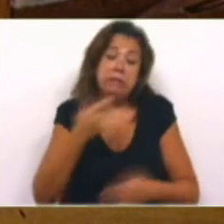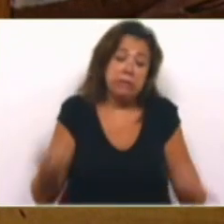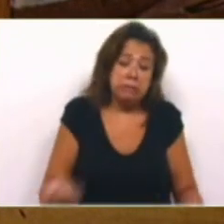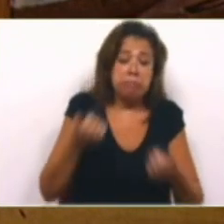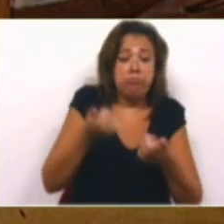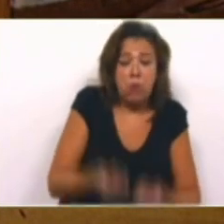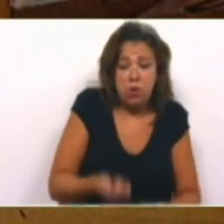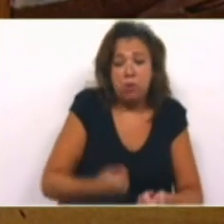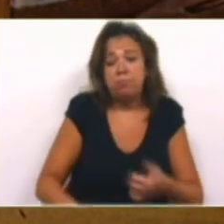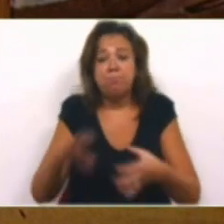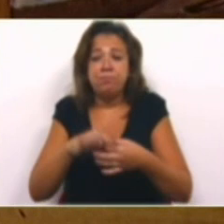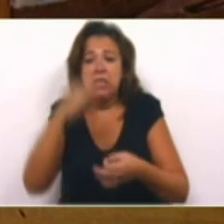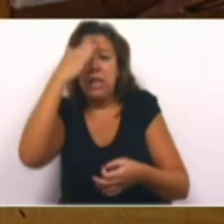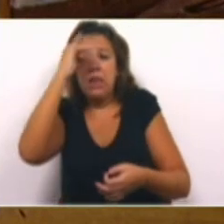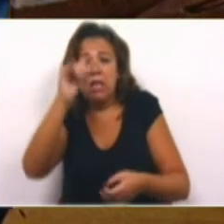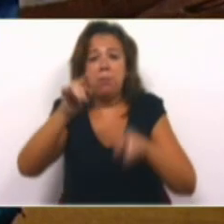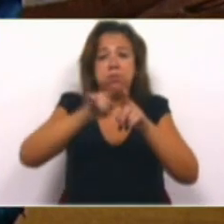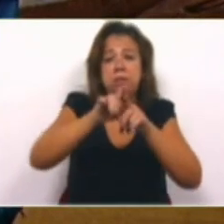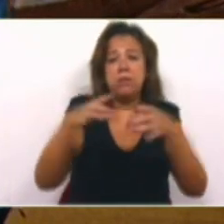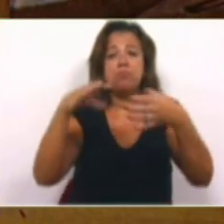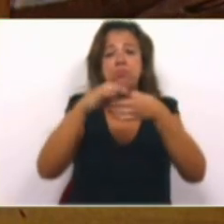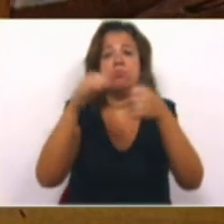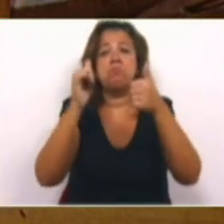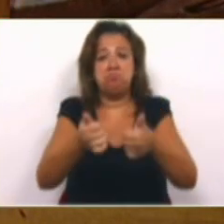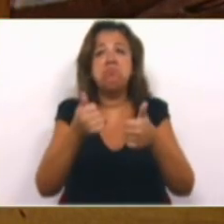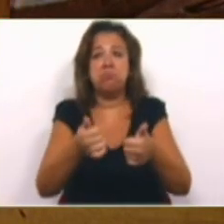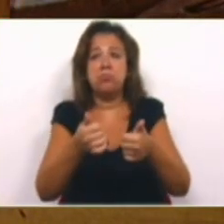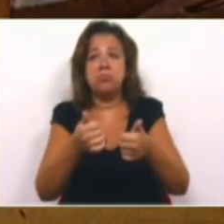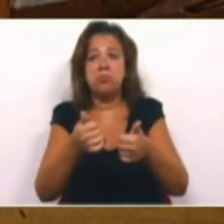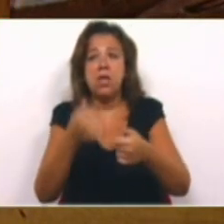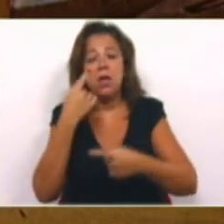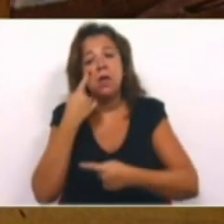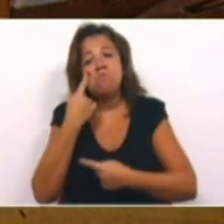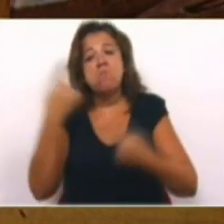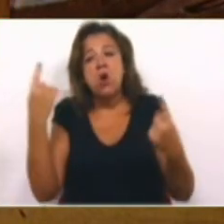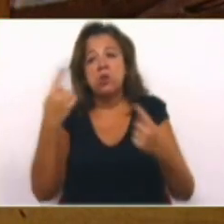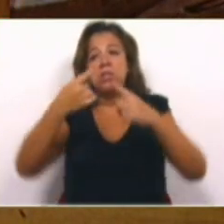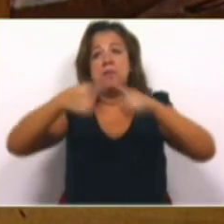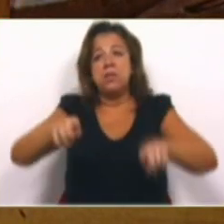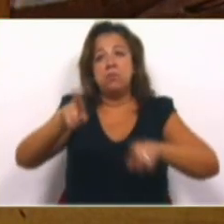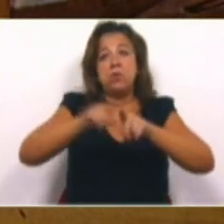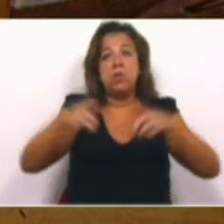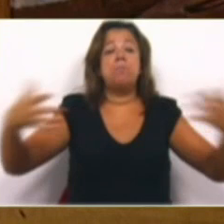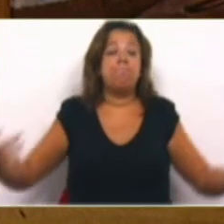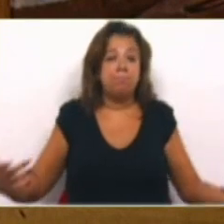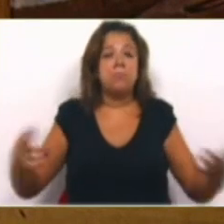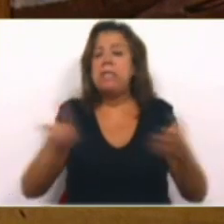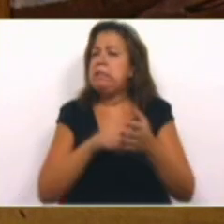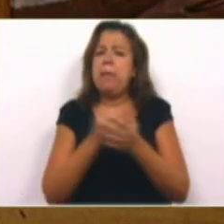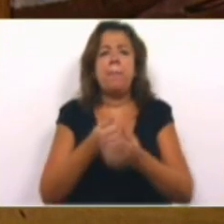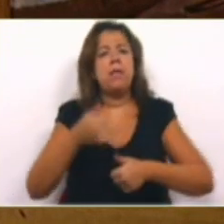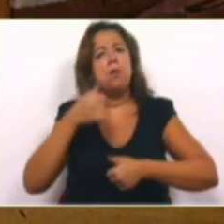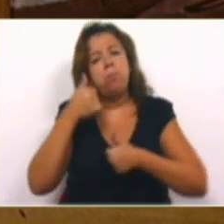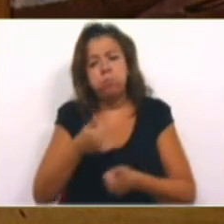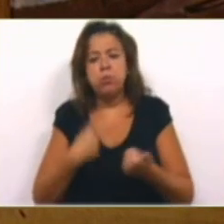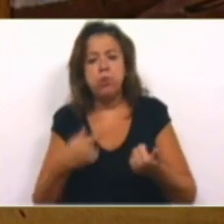razões ideológicas e políticas que diferem estas duas diferentes forças políticas, isso é sempre de salutar, mas a